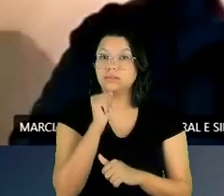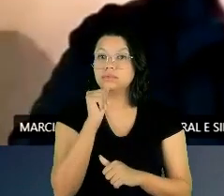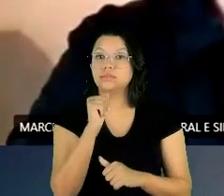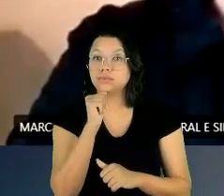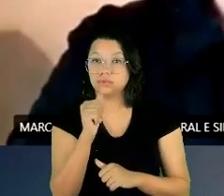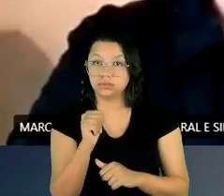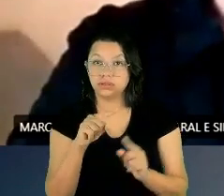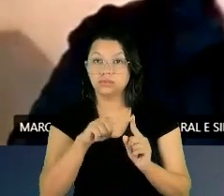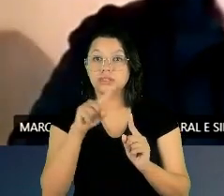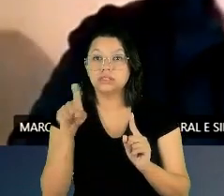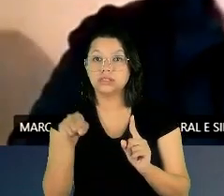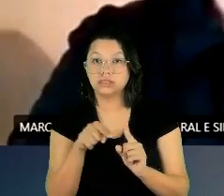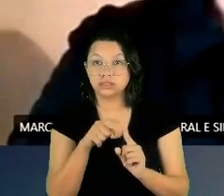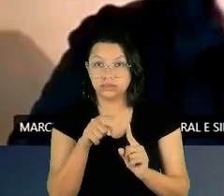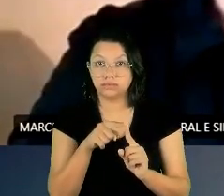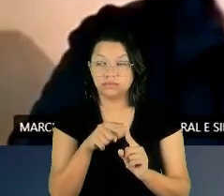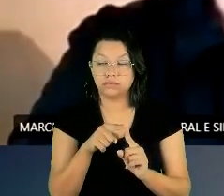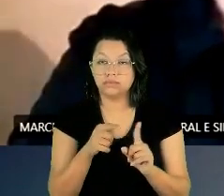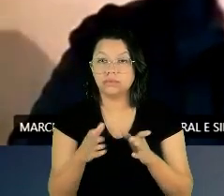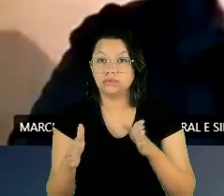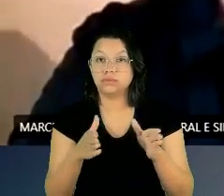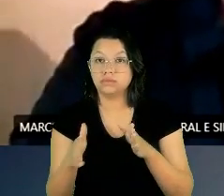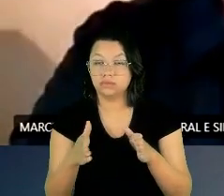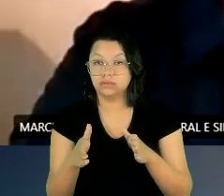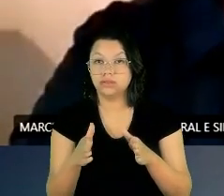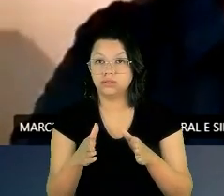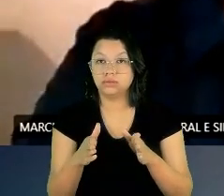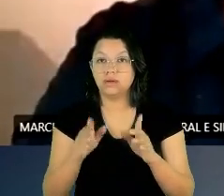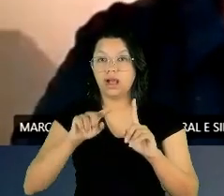do ciclo menstrual. No momento